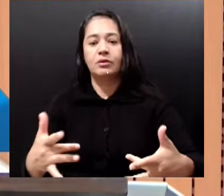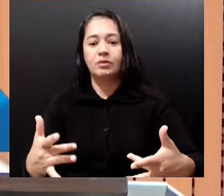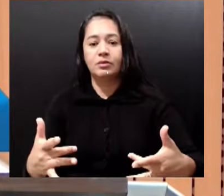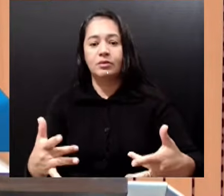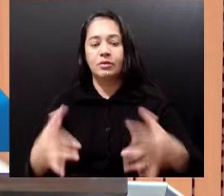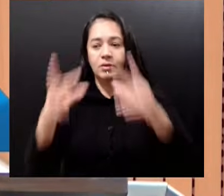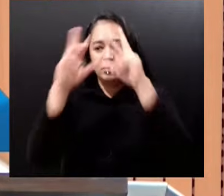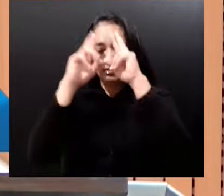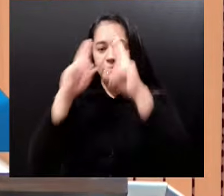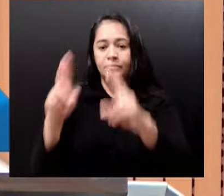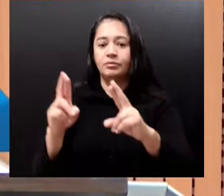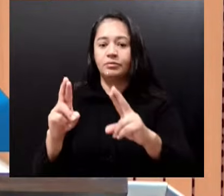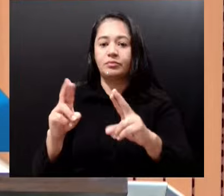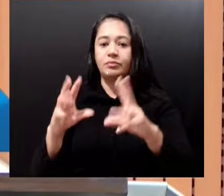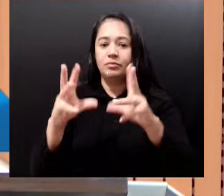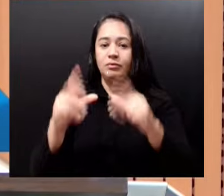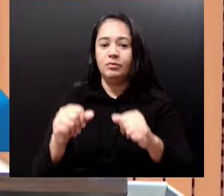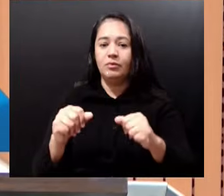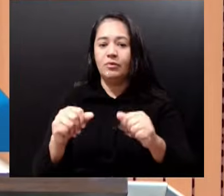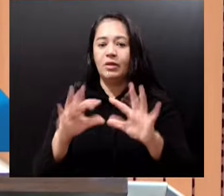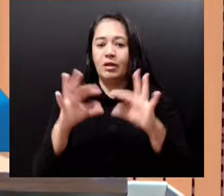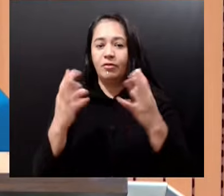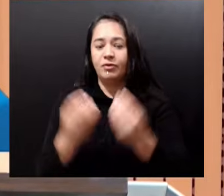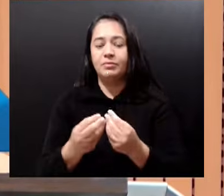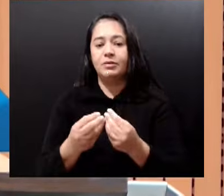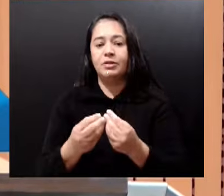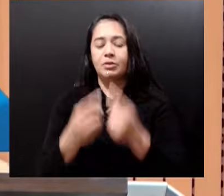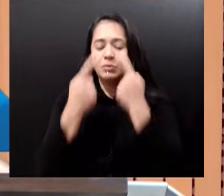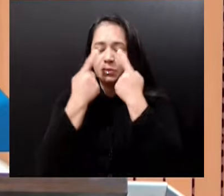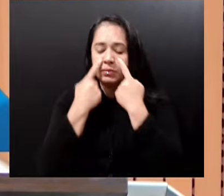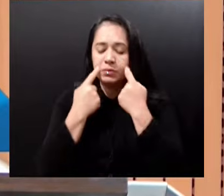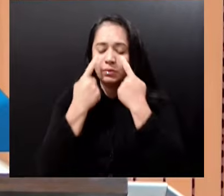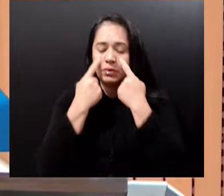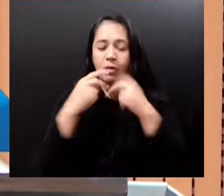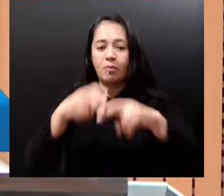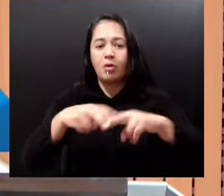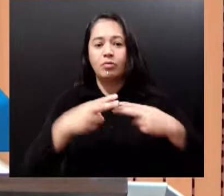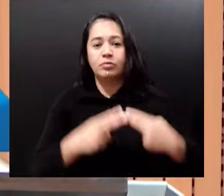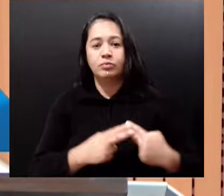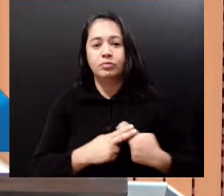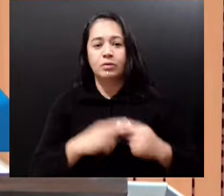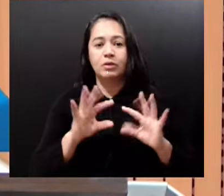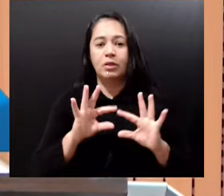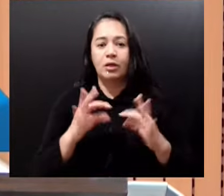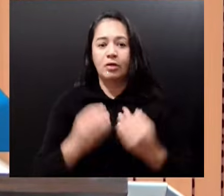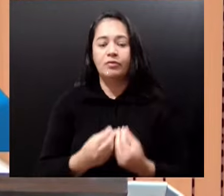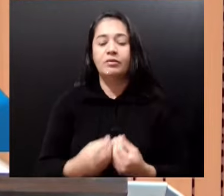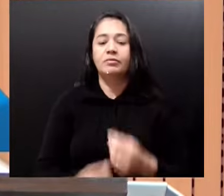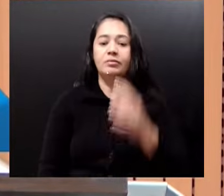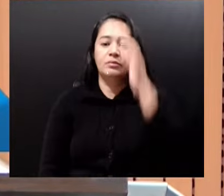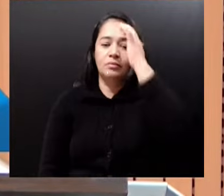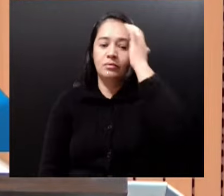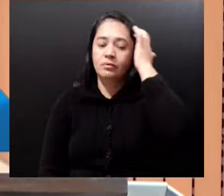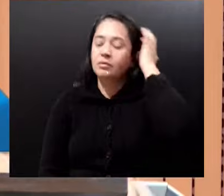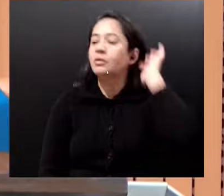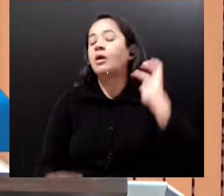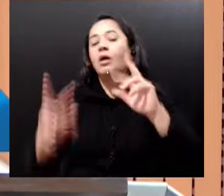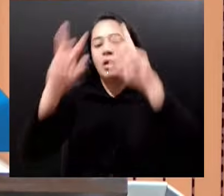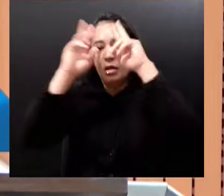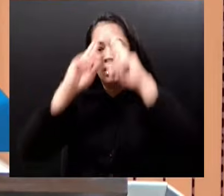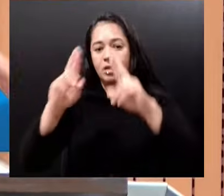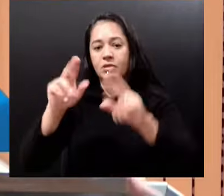tantos familiares que choraram o luto dos seus familiares, em respeito a tantas pessoas que ficaram